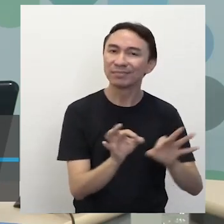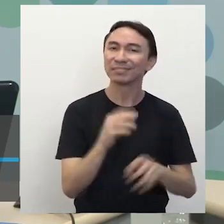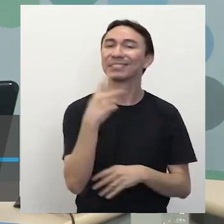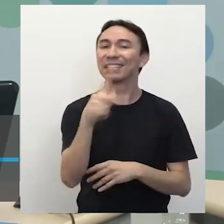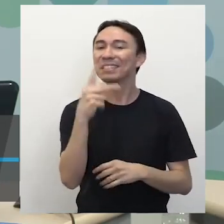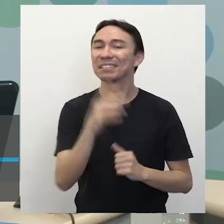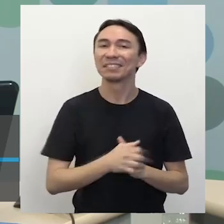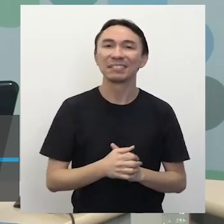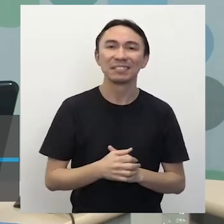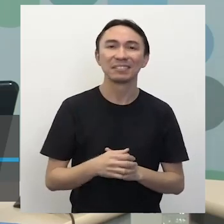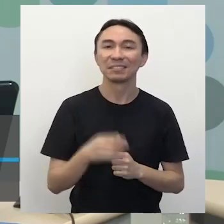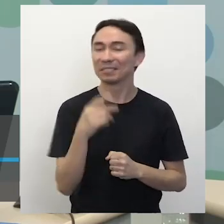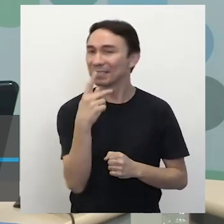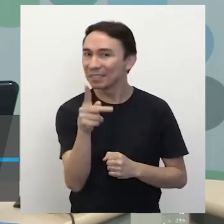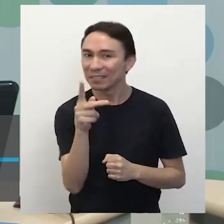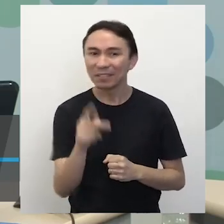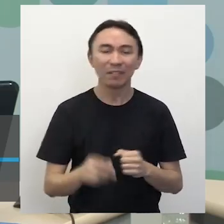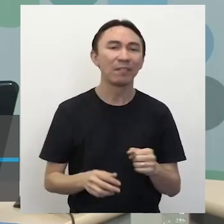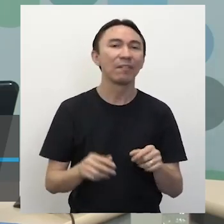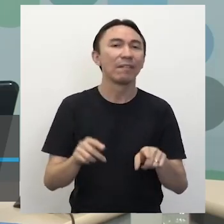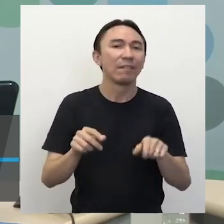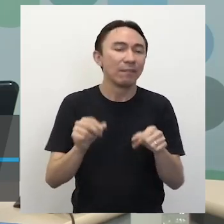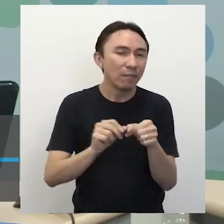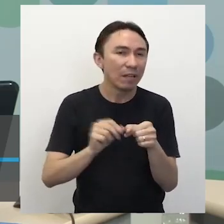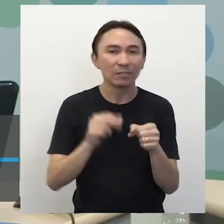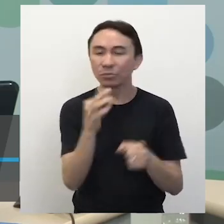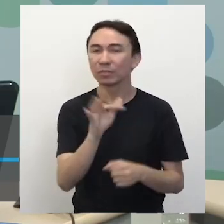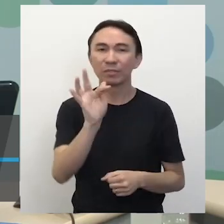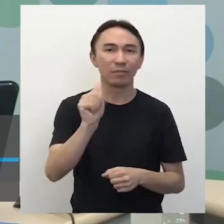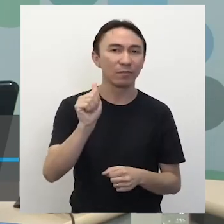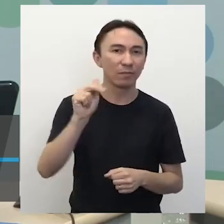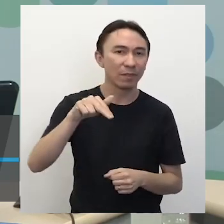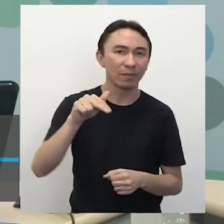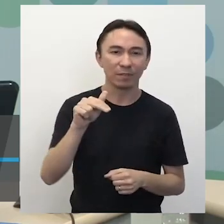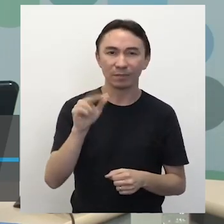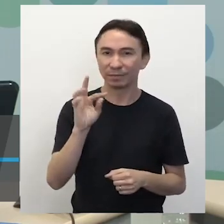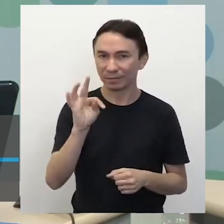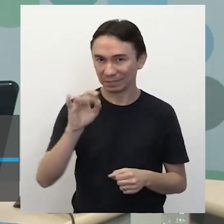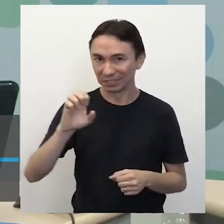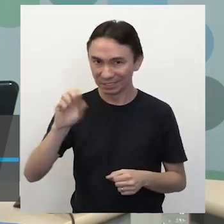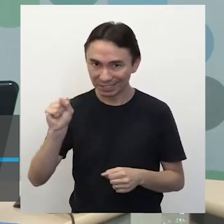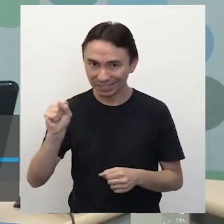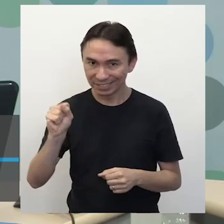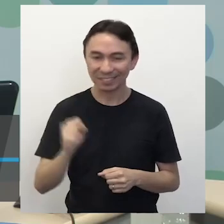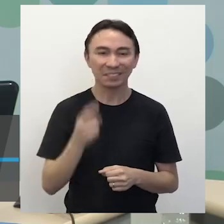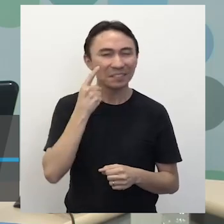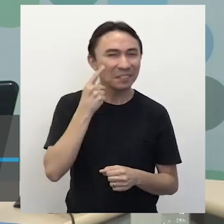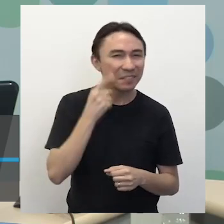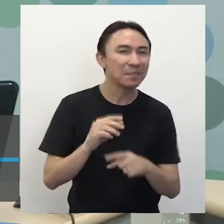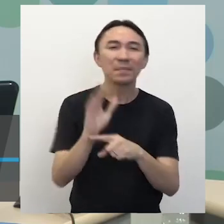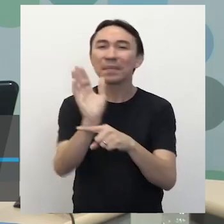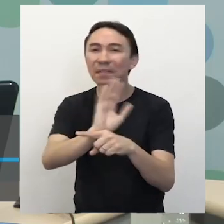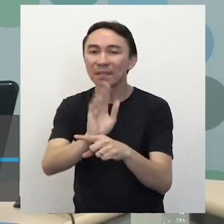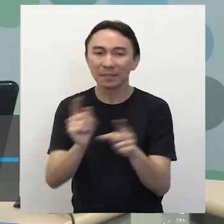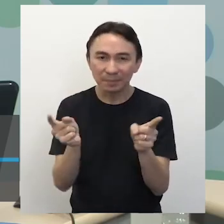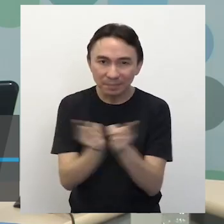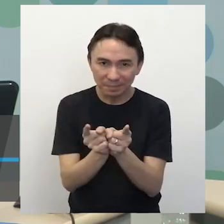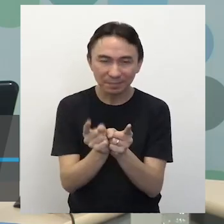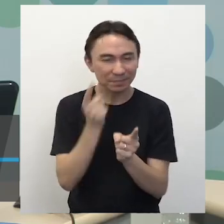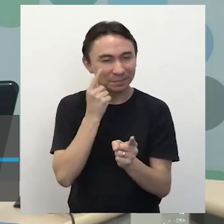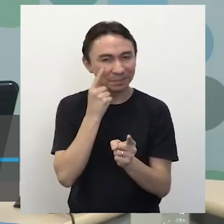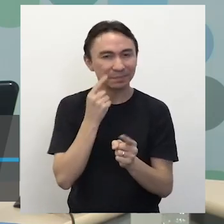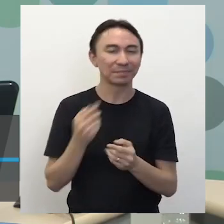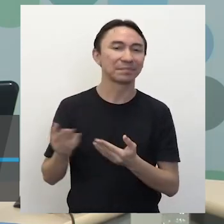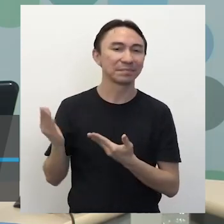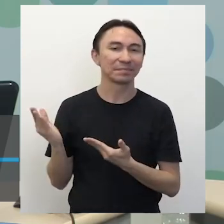suas fanfics, as suas narrativas para eles. Vamos dar uma acompanhadinha aí no vídeo da Marilyn?